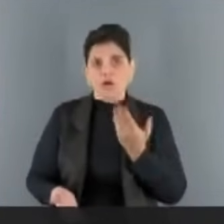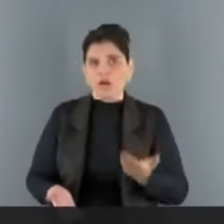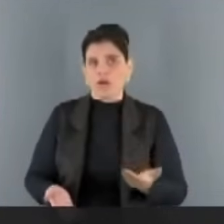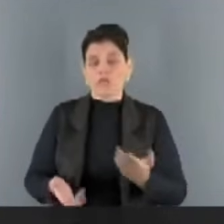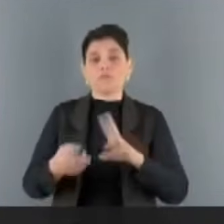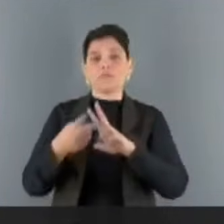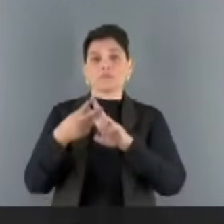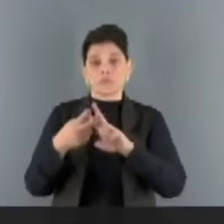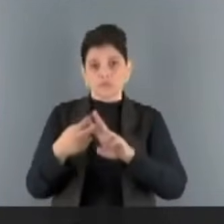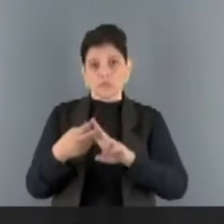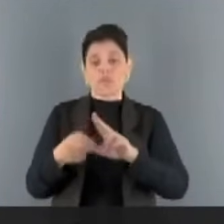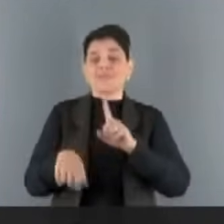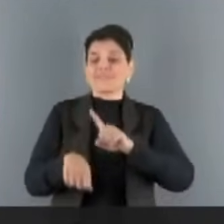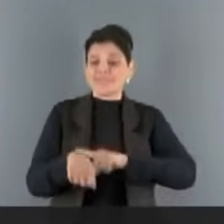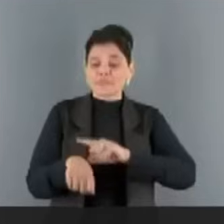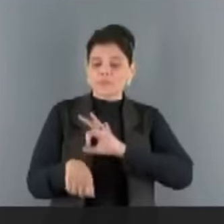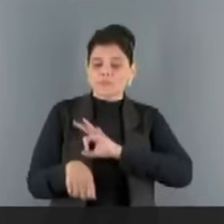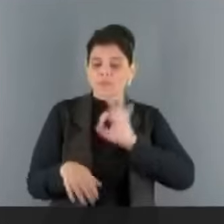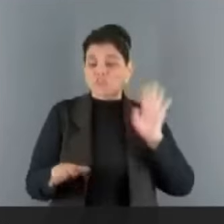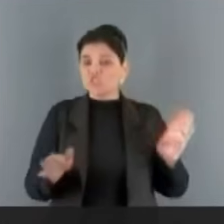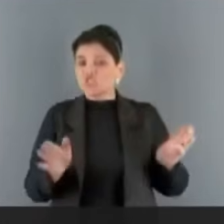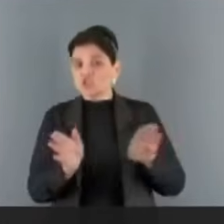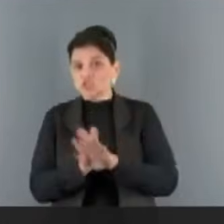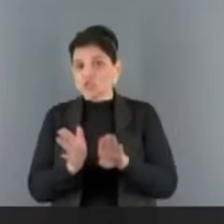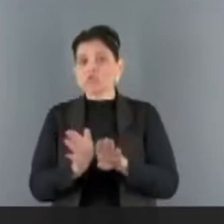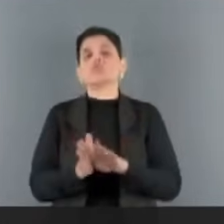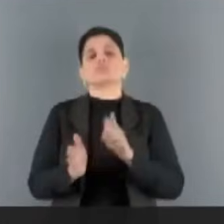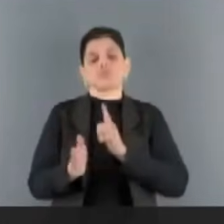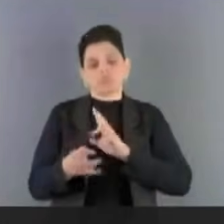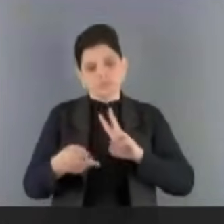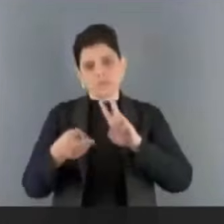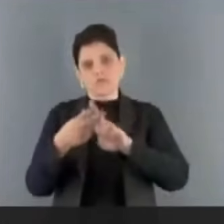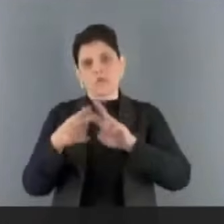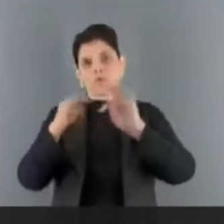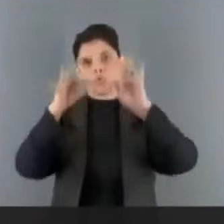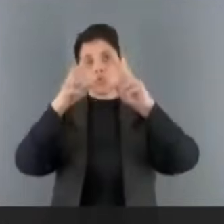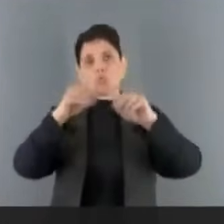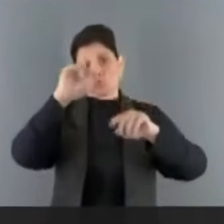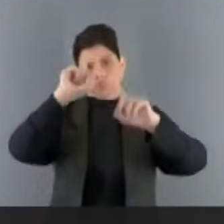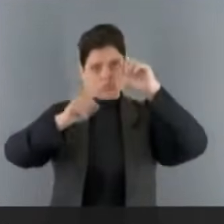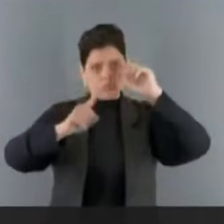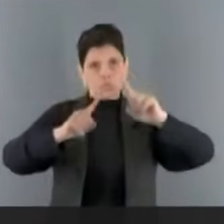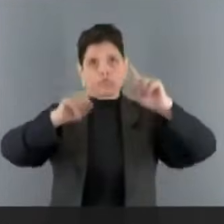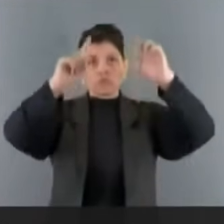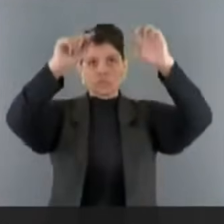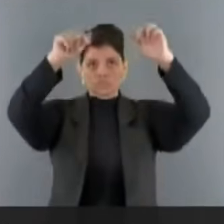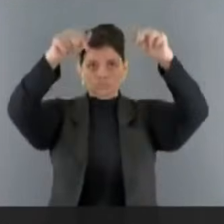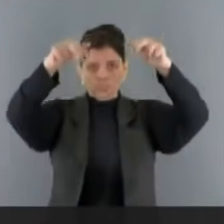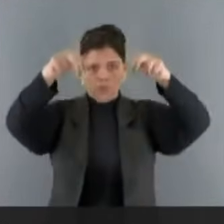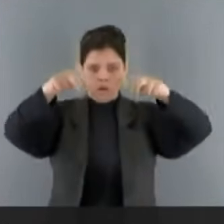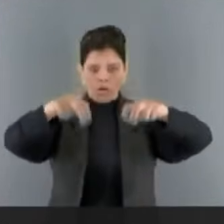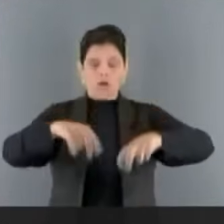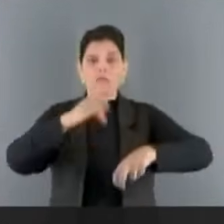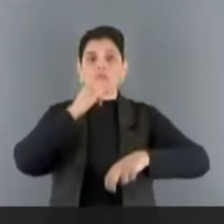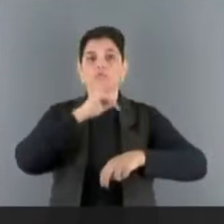as prisões foram feitas no segundo andar. Todas essas